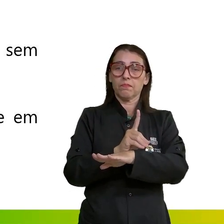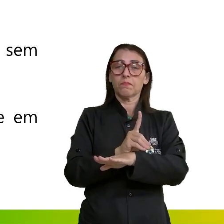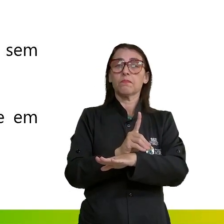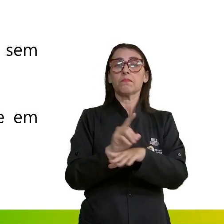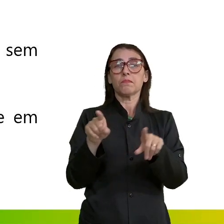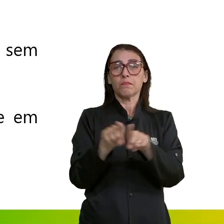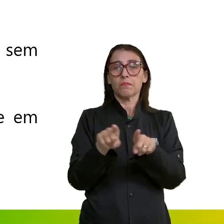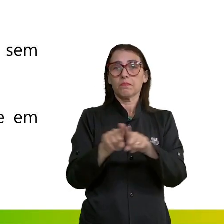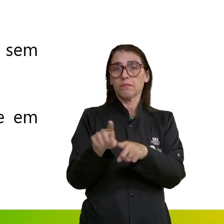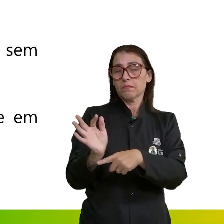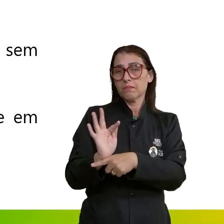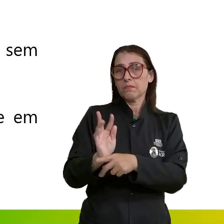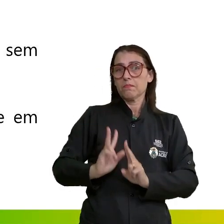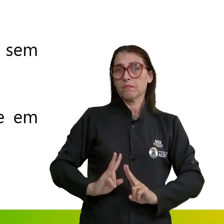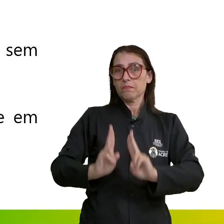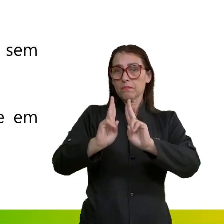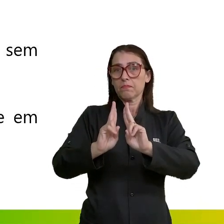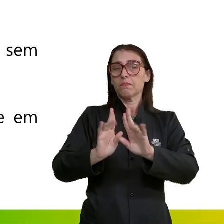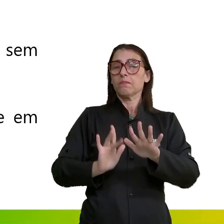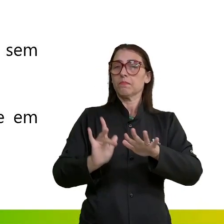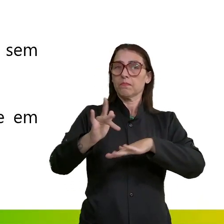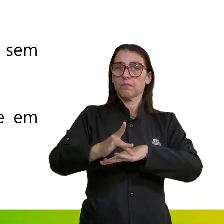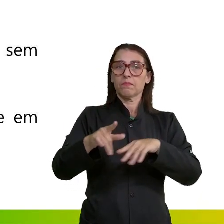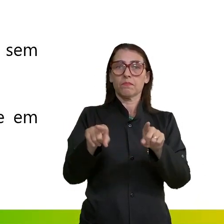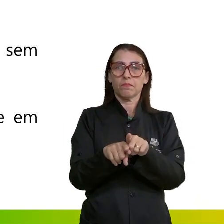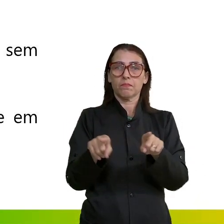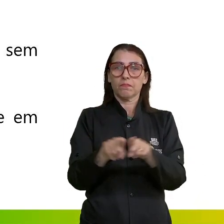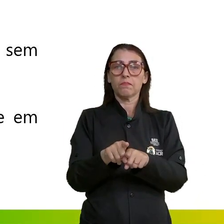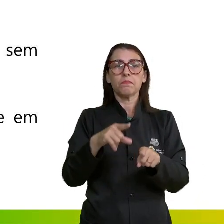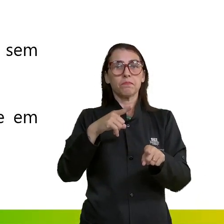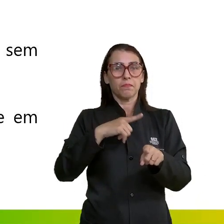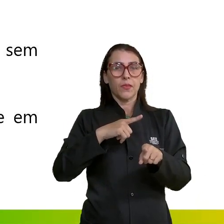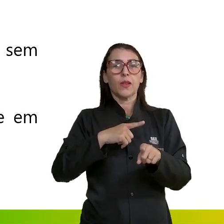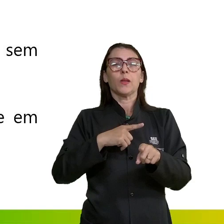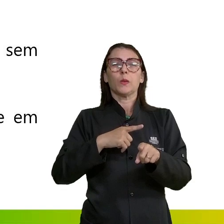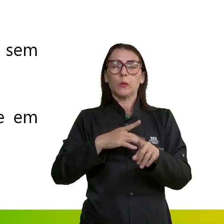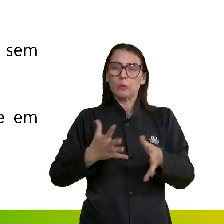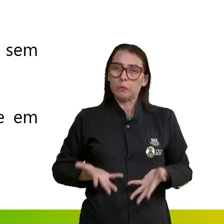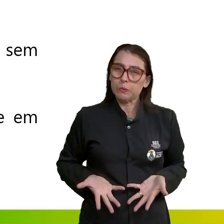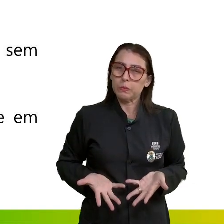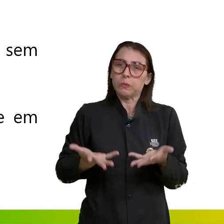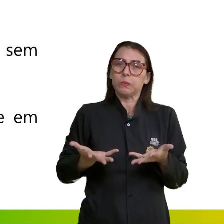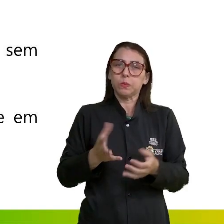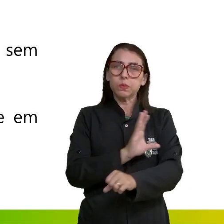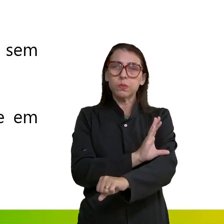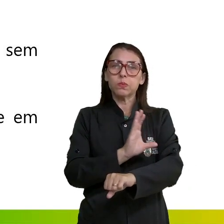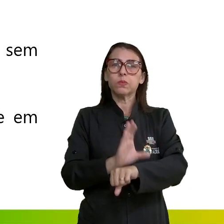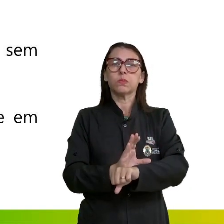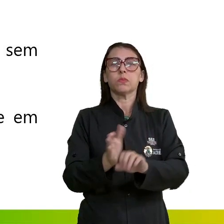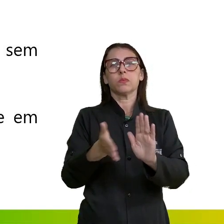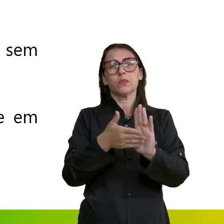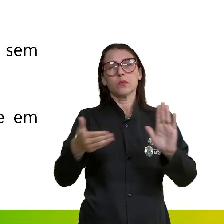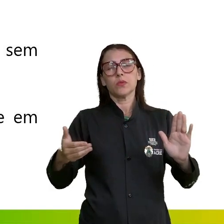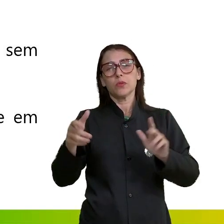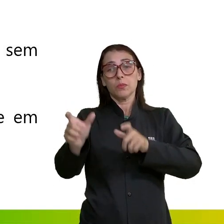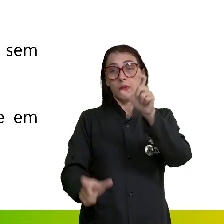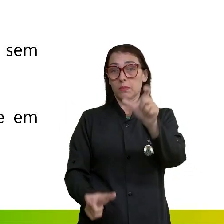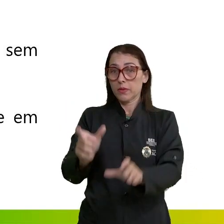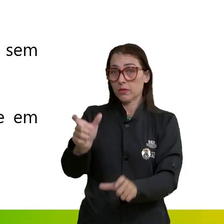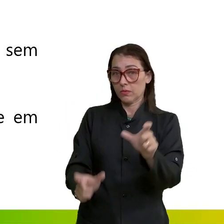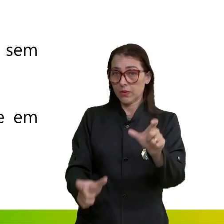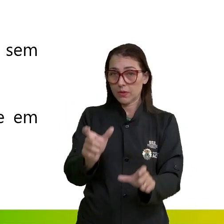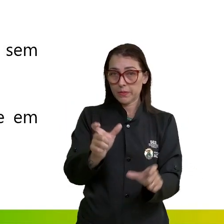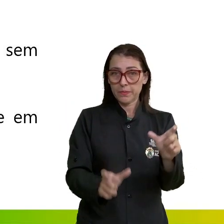até mesmo dos filmes, séries e redes sociais, exerce uma forte pressão cultural e estética sobre